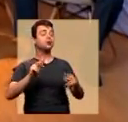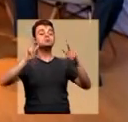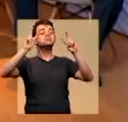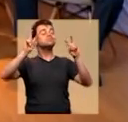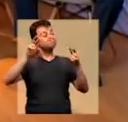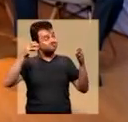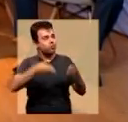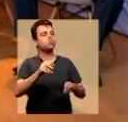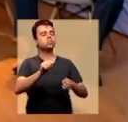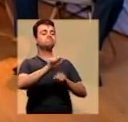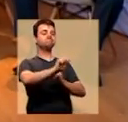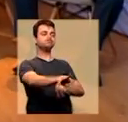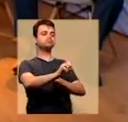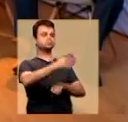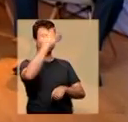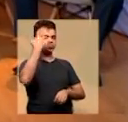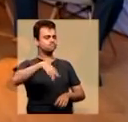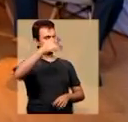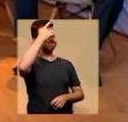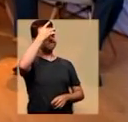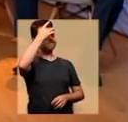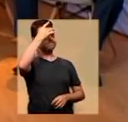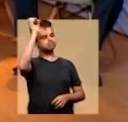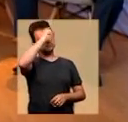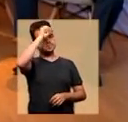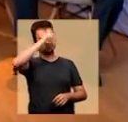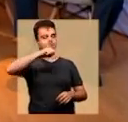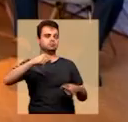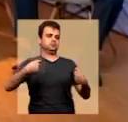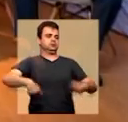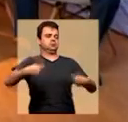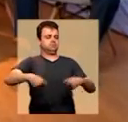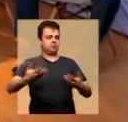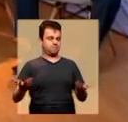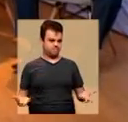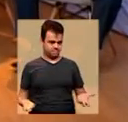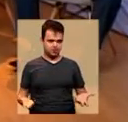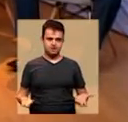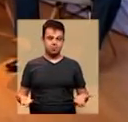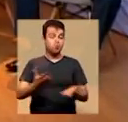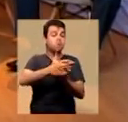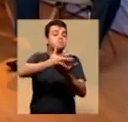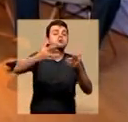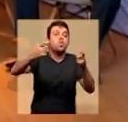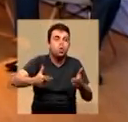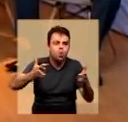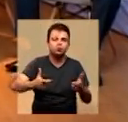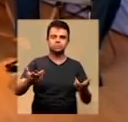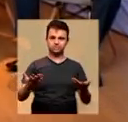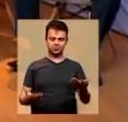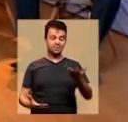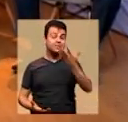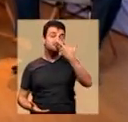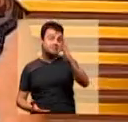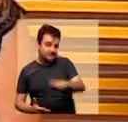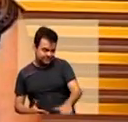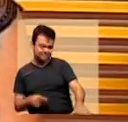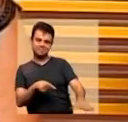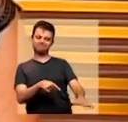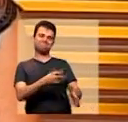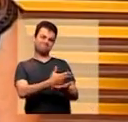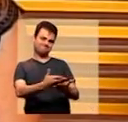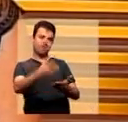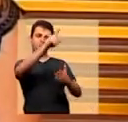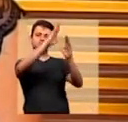questão de educação para o trânsito, de conscientização, que, ao nosso ver, precisa começar da raiz, né? Precisa ser trabalhado